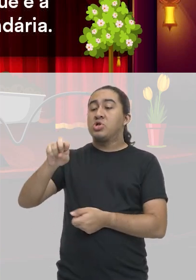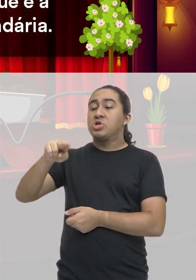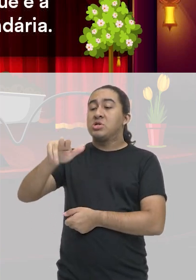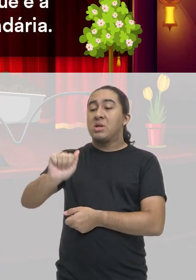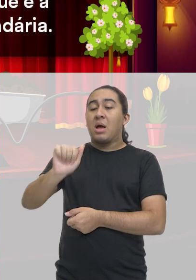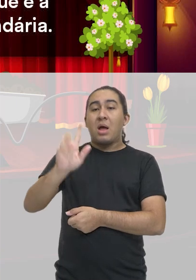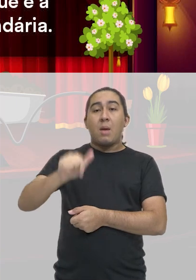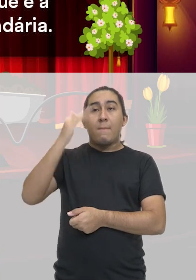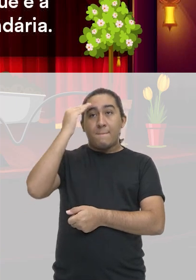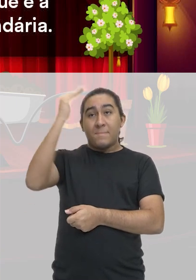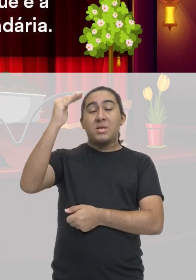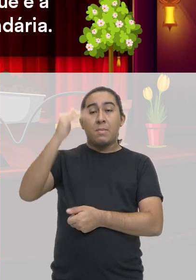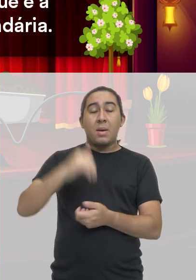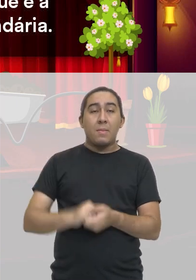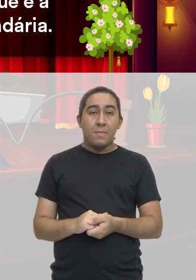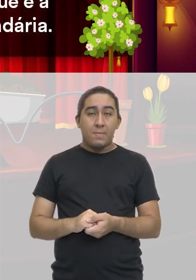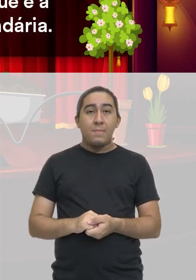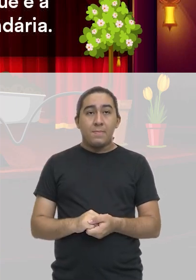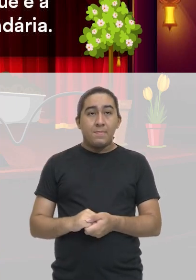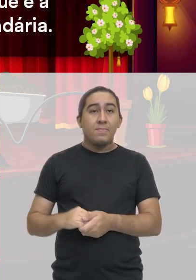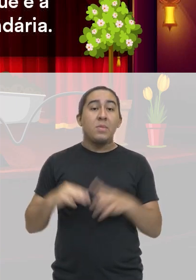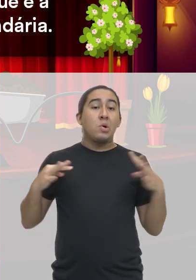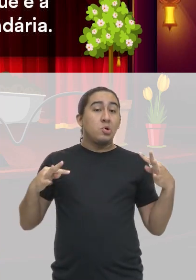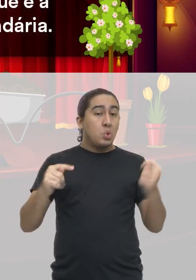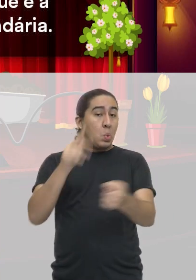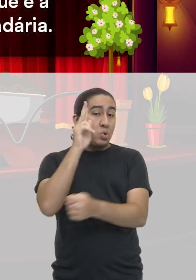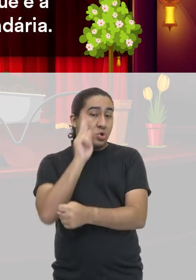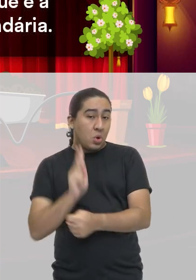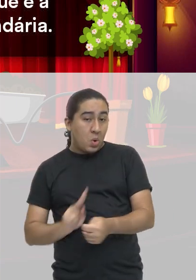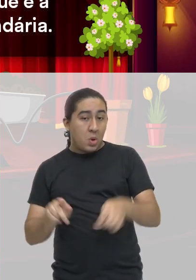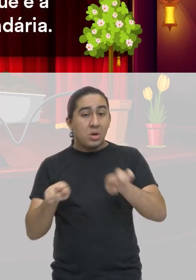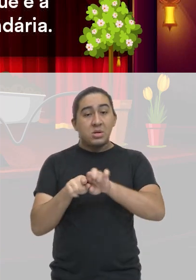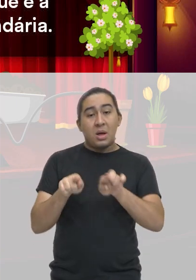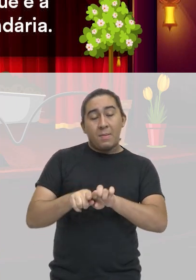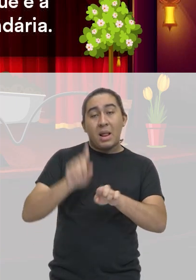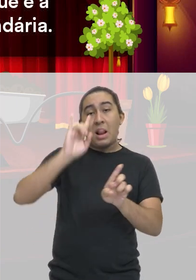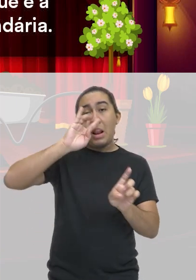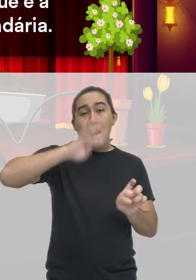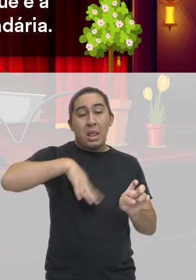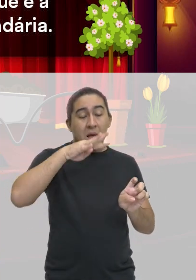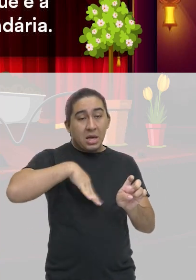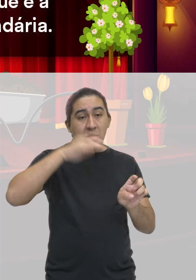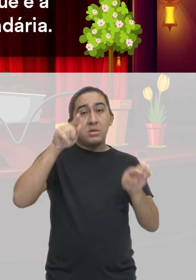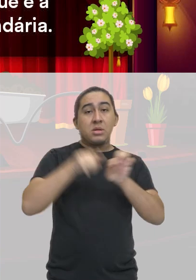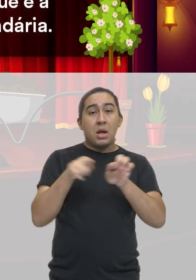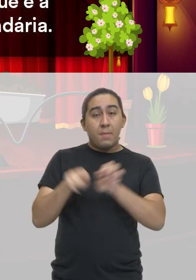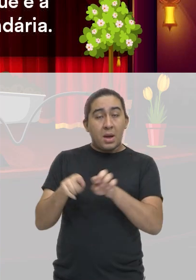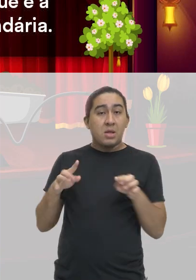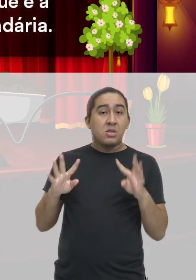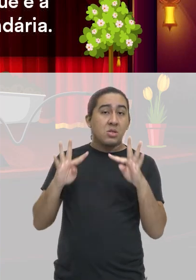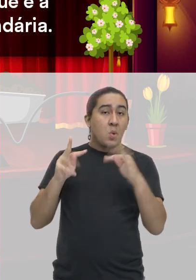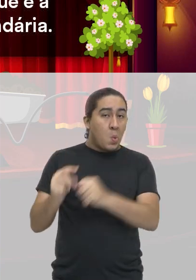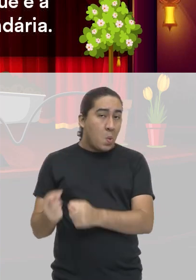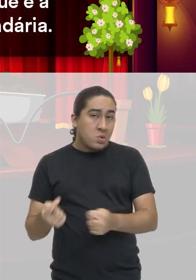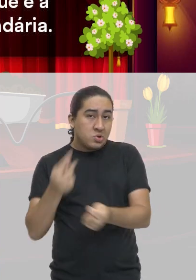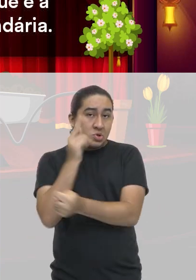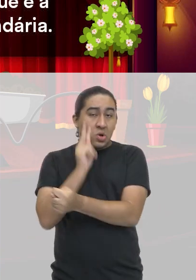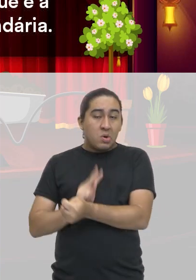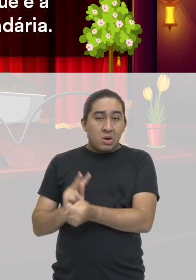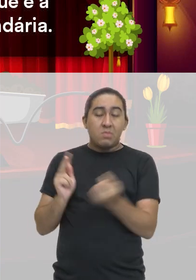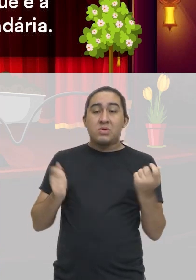é o artista principal. Toda a história, toda a lenda, todo o drama, ele vai ser a